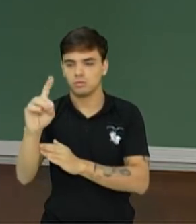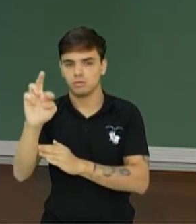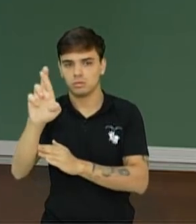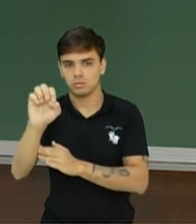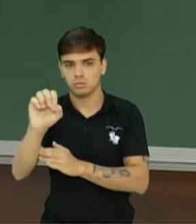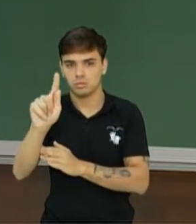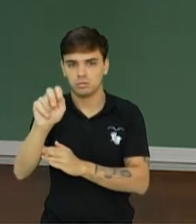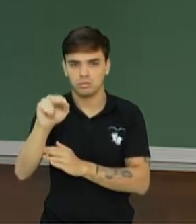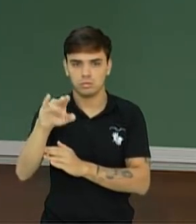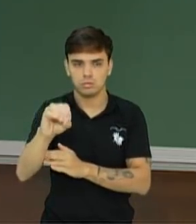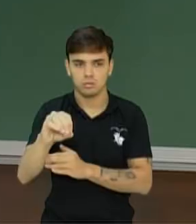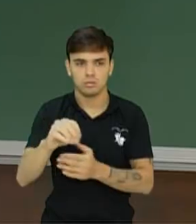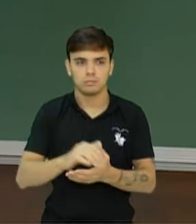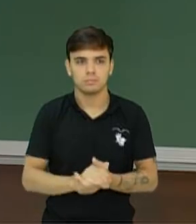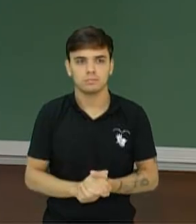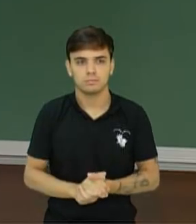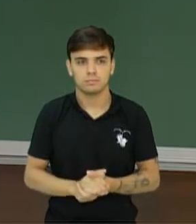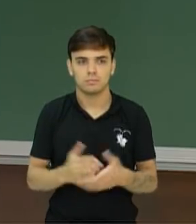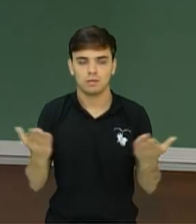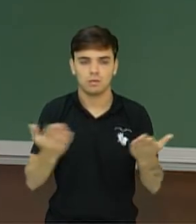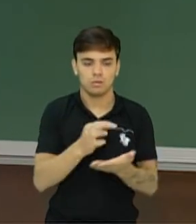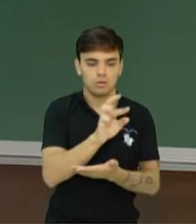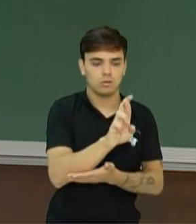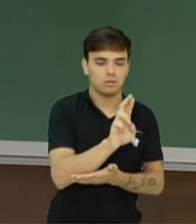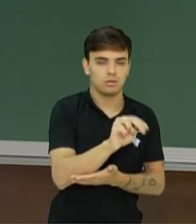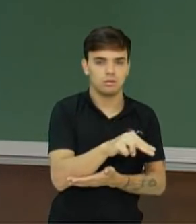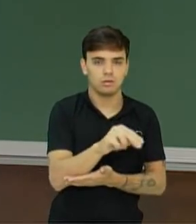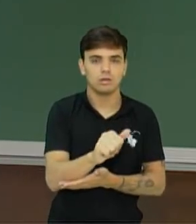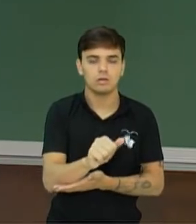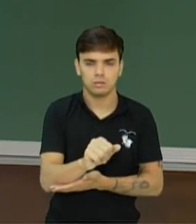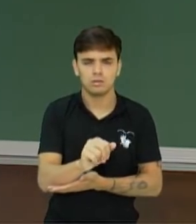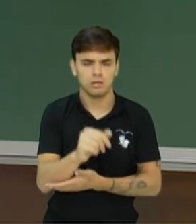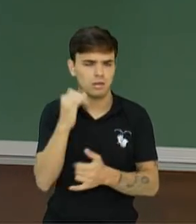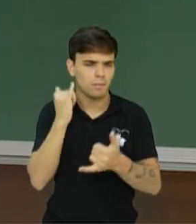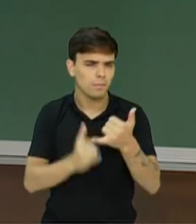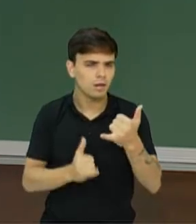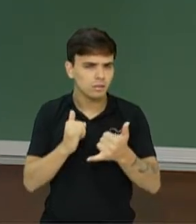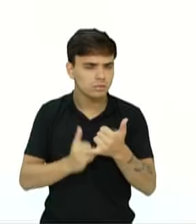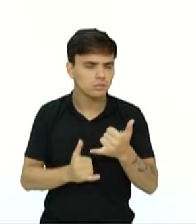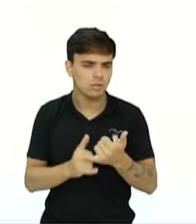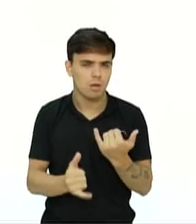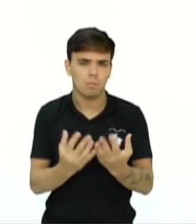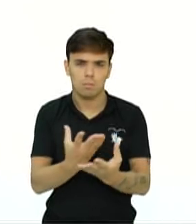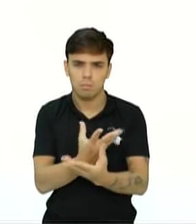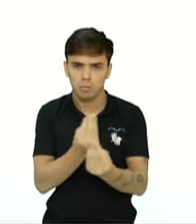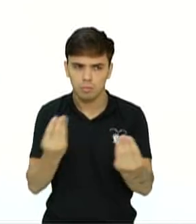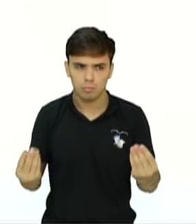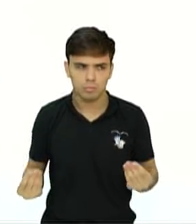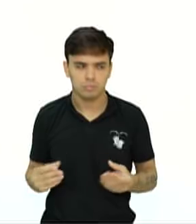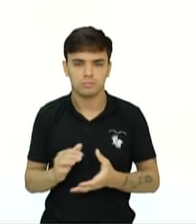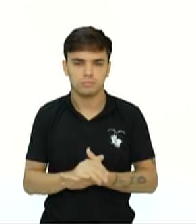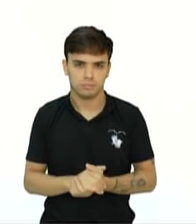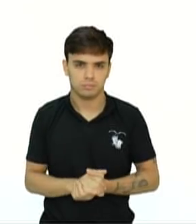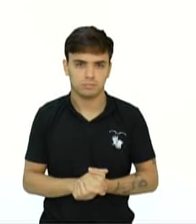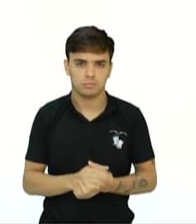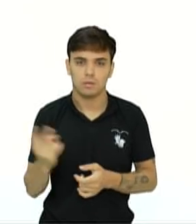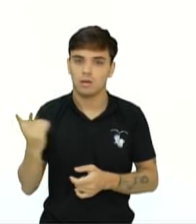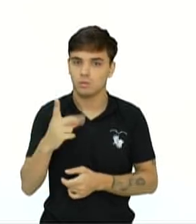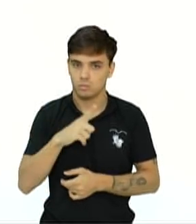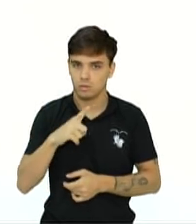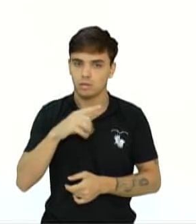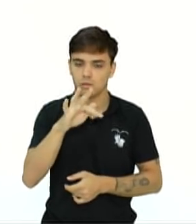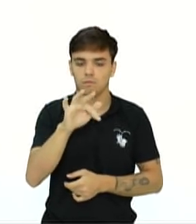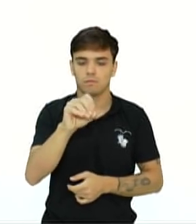de hidrogênio. Molécula do RNA, muito parecida com a do DNA. As duas têm fosfato,